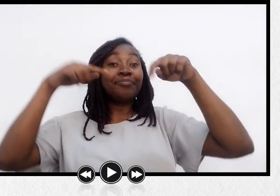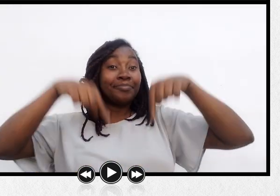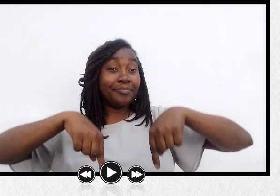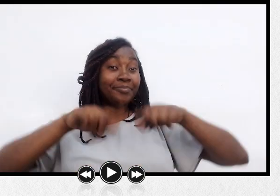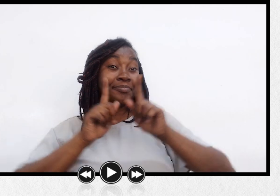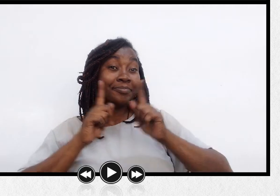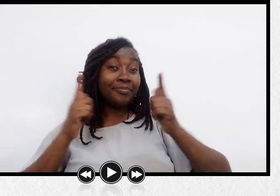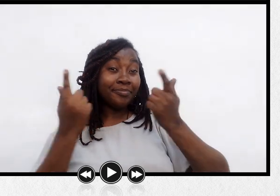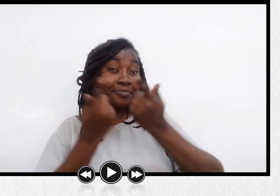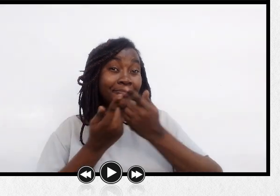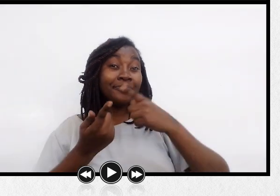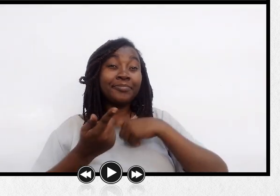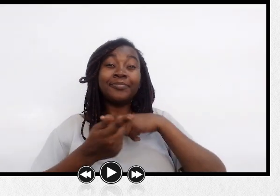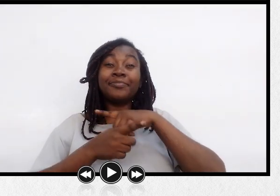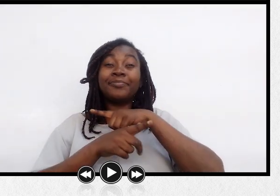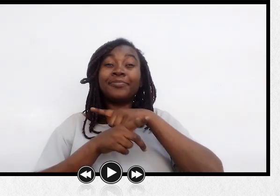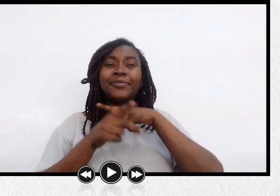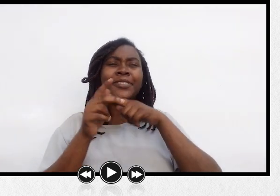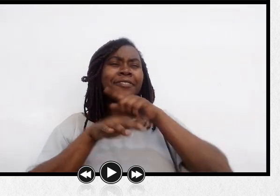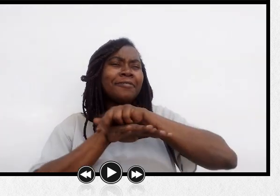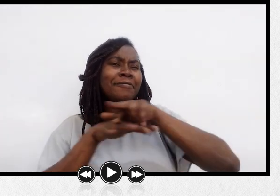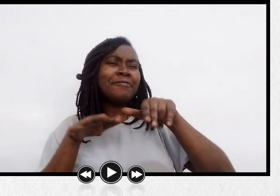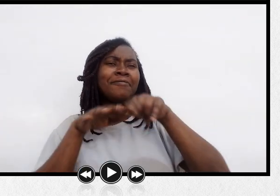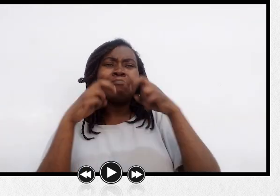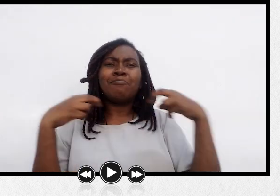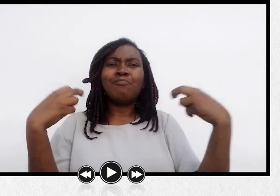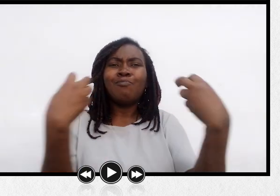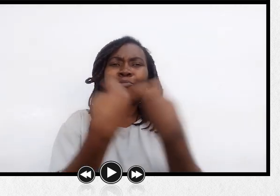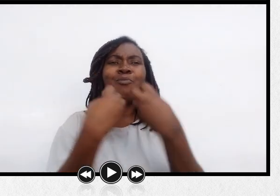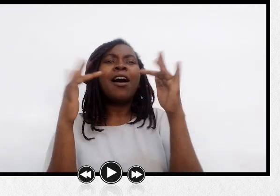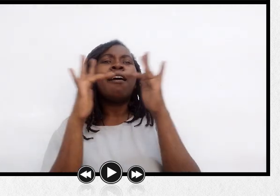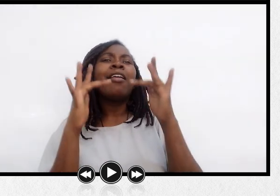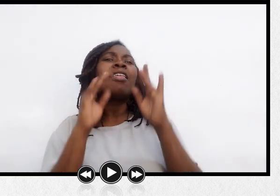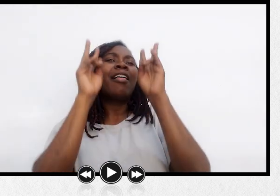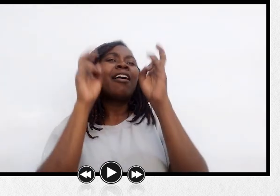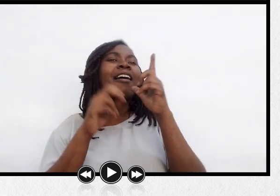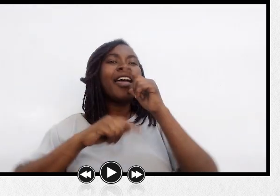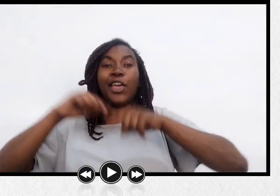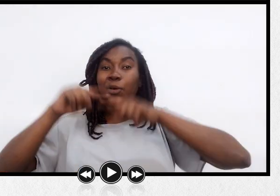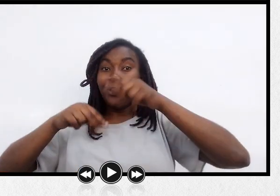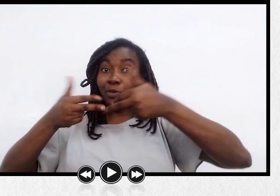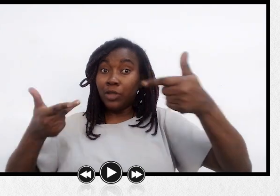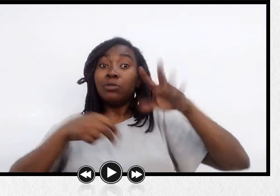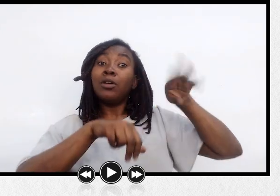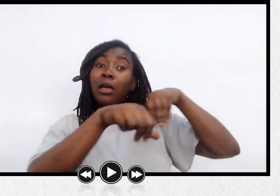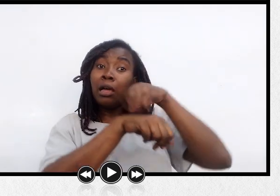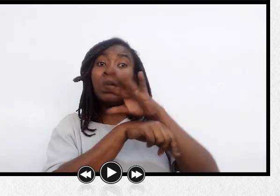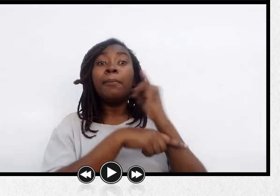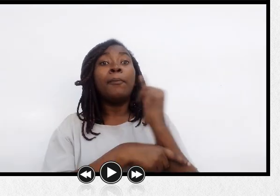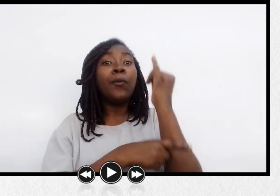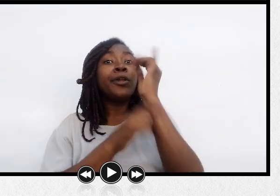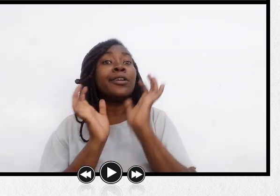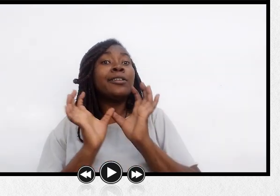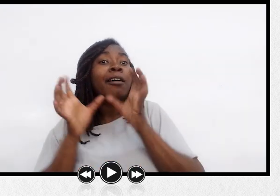nós tivemos várias aulas que trataram sobre recursos hídricos e a gente traz aqui um pouco dessa importância dos comitês